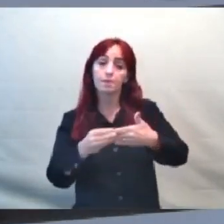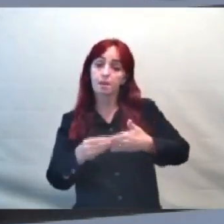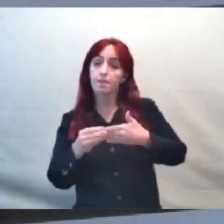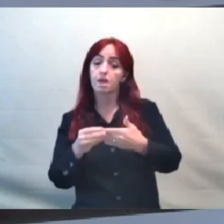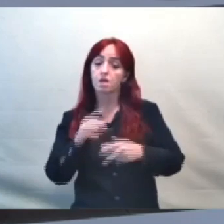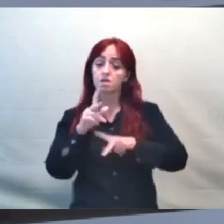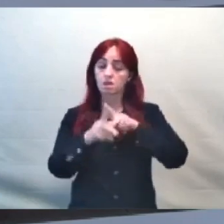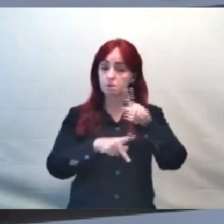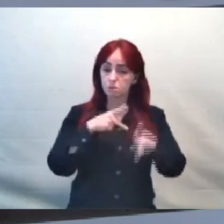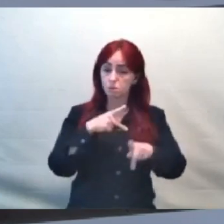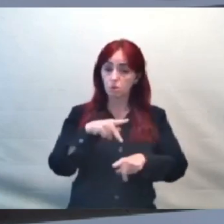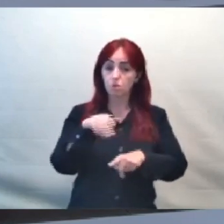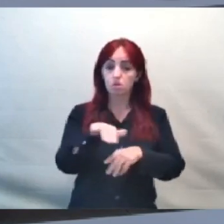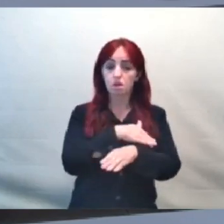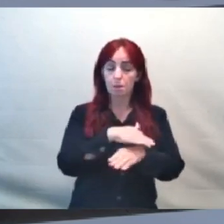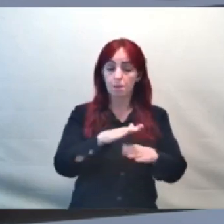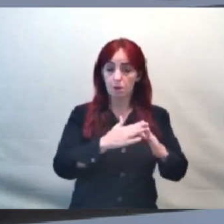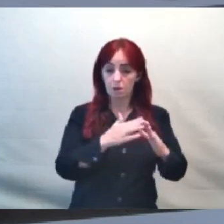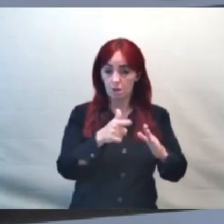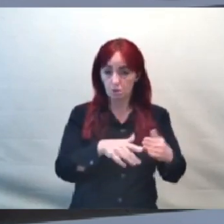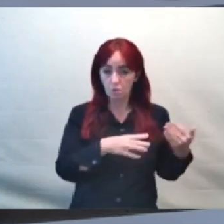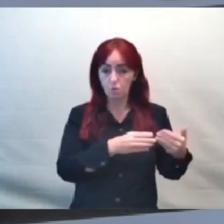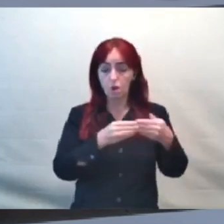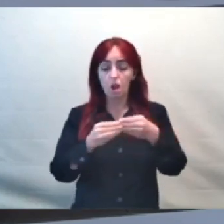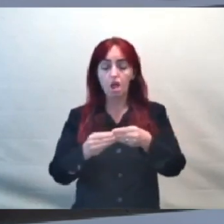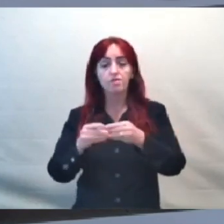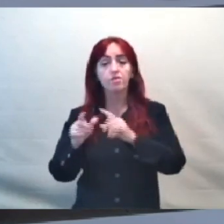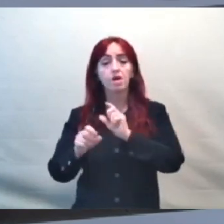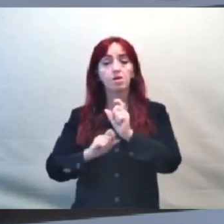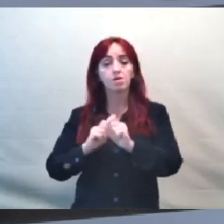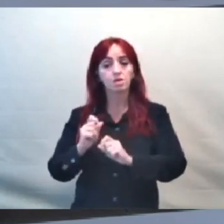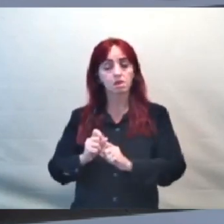para encaminhamento de emprego,